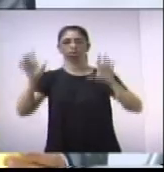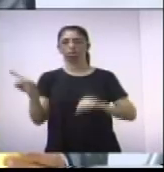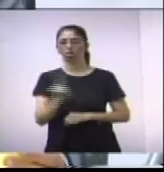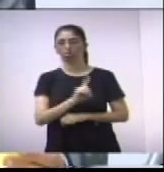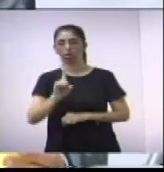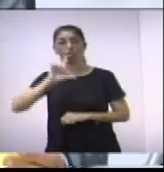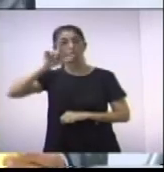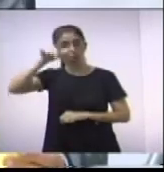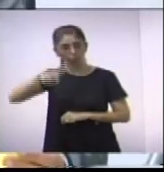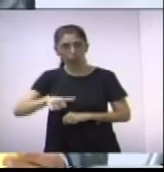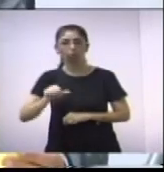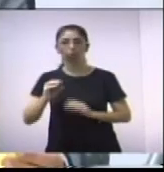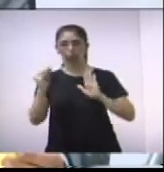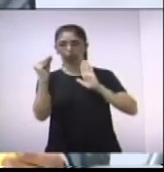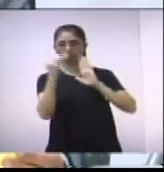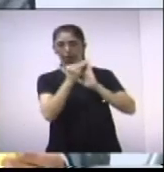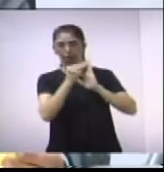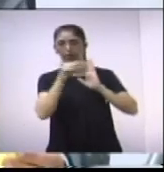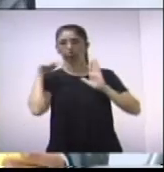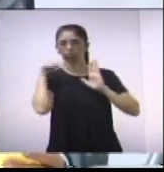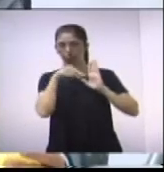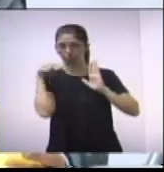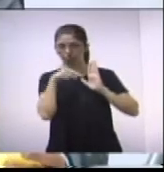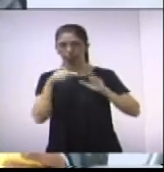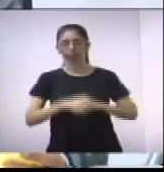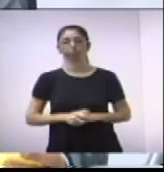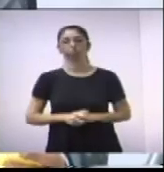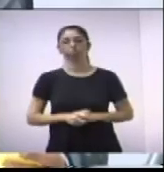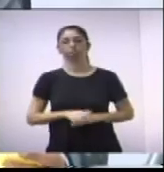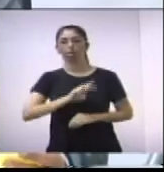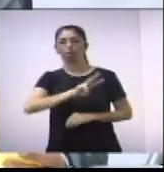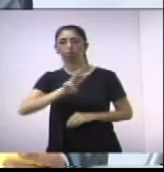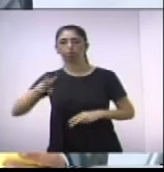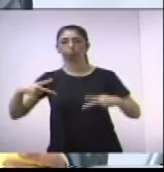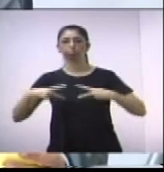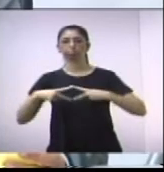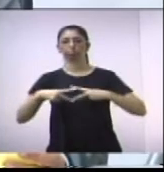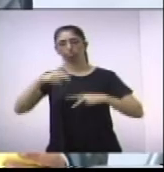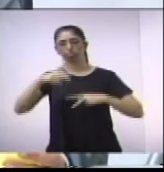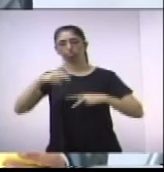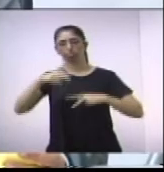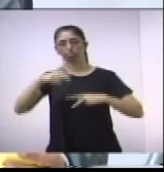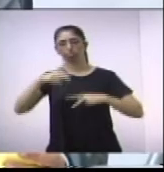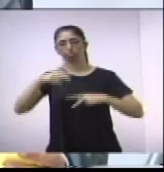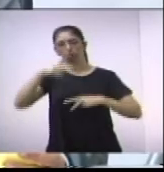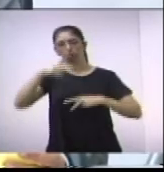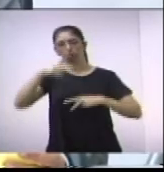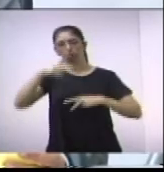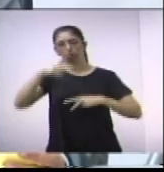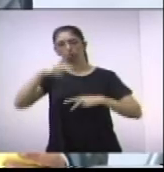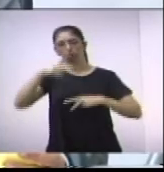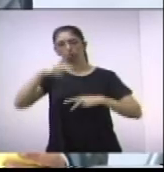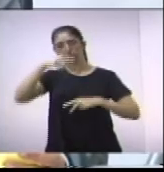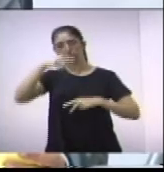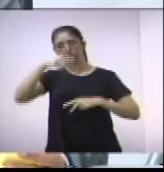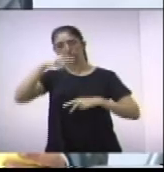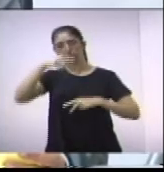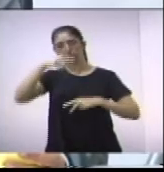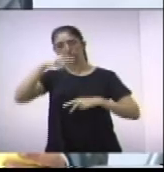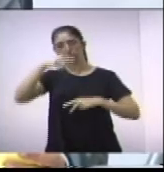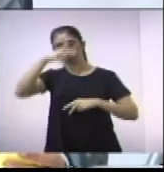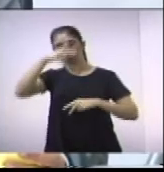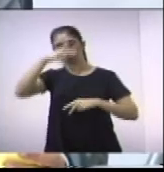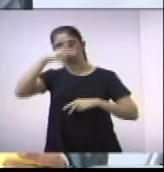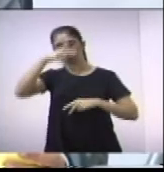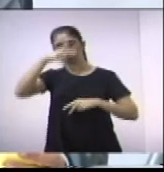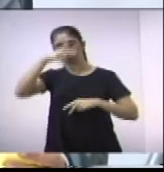foi corrigido, está lá no portal da transparência. E o que é mais importante, o prefeito, ele aí já tem a previsão de pagamento, então,